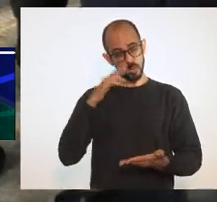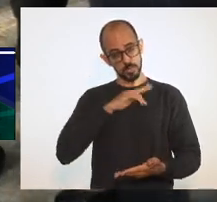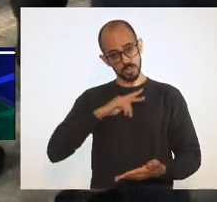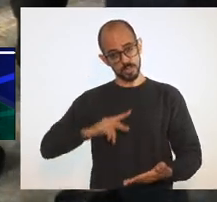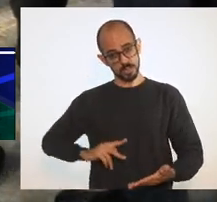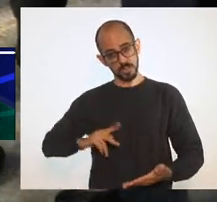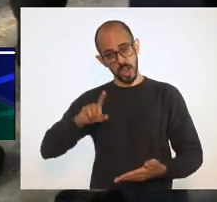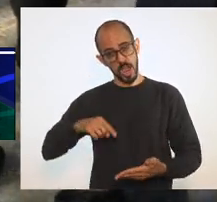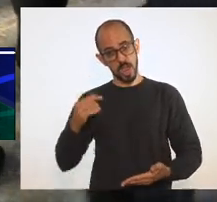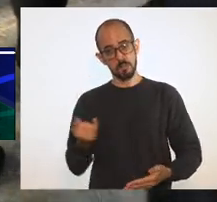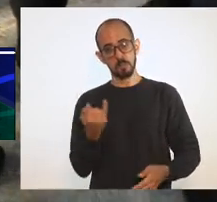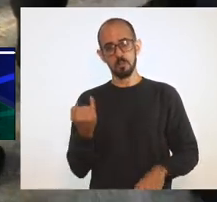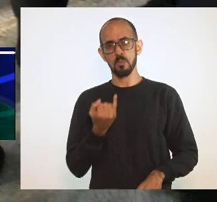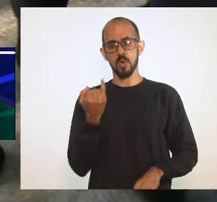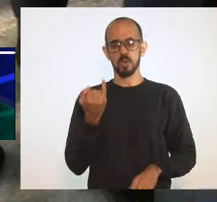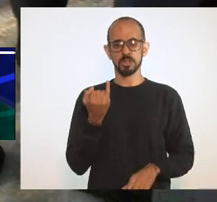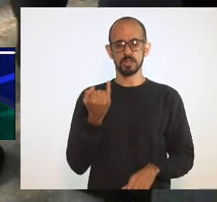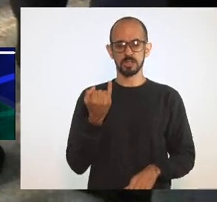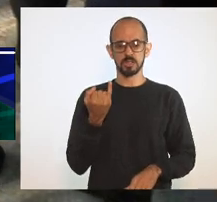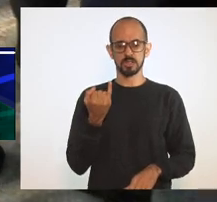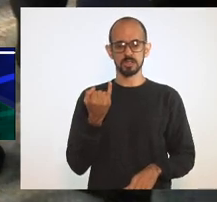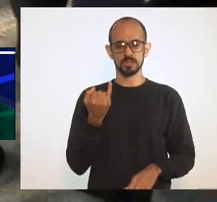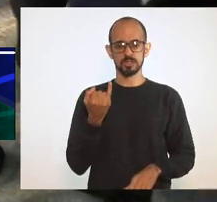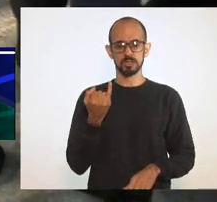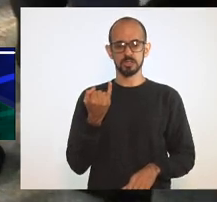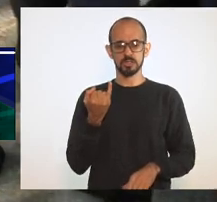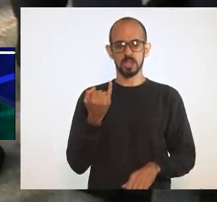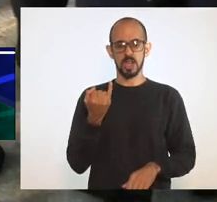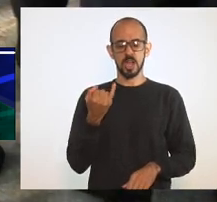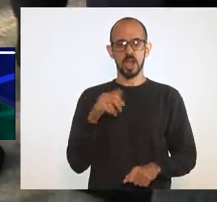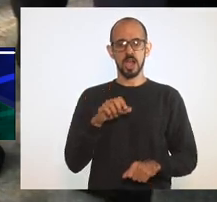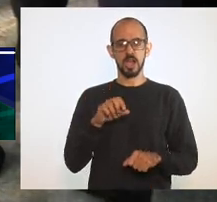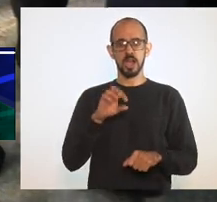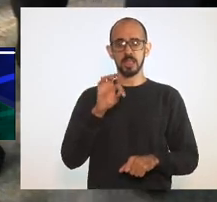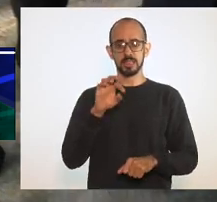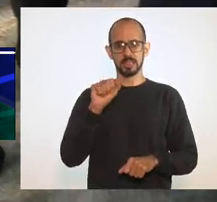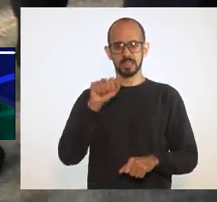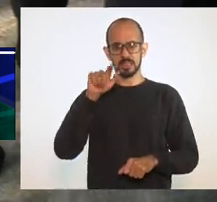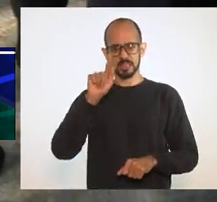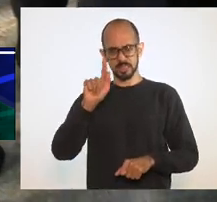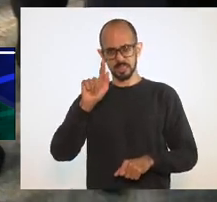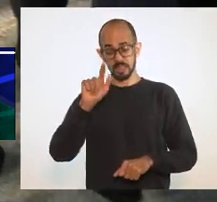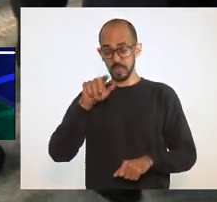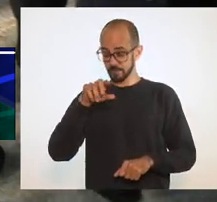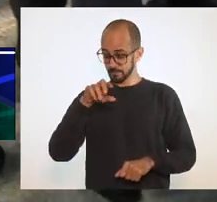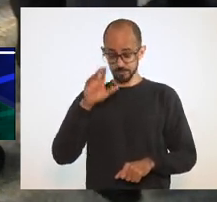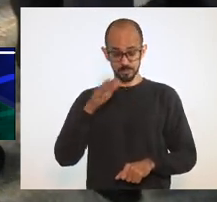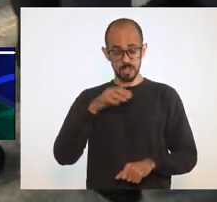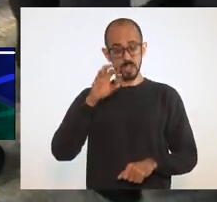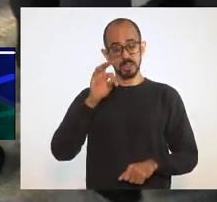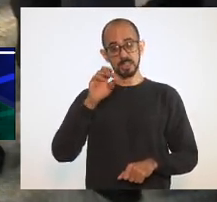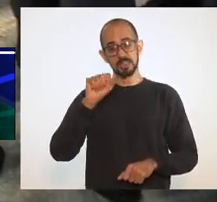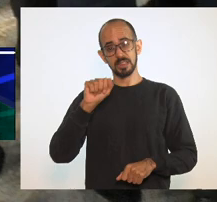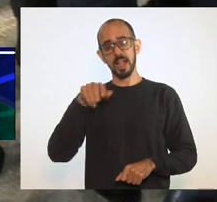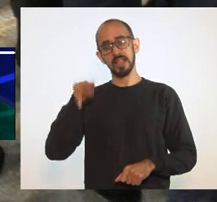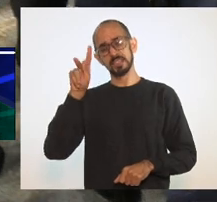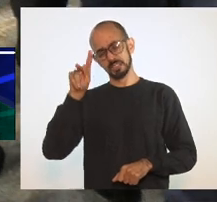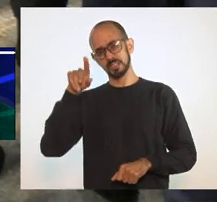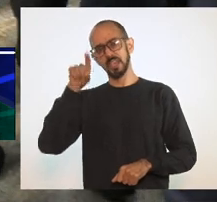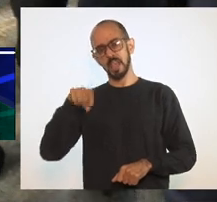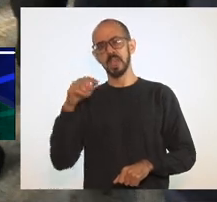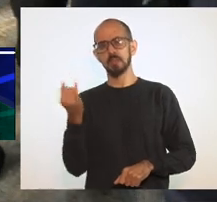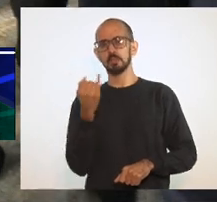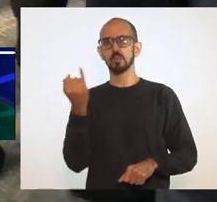acho que a TAC, falando do TAC, essencialmente porque apresentamos uma emenda também muito próxima